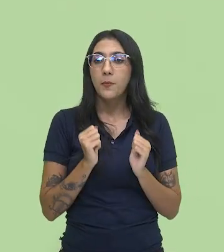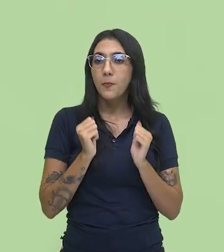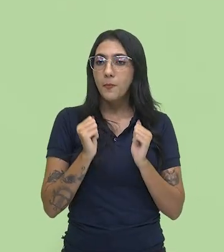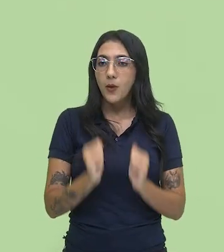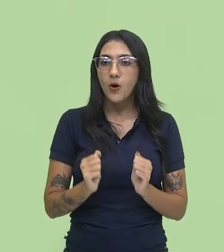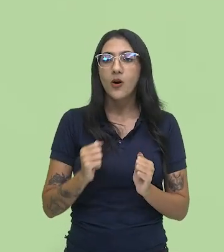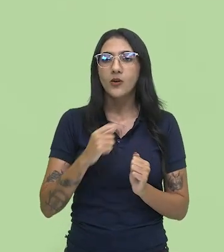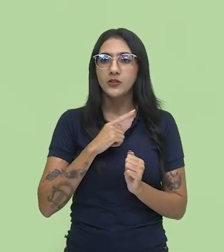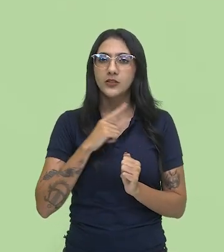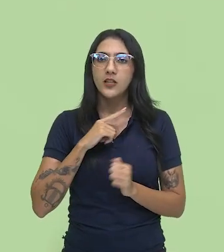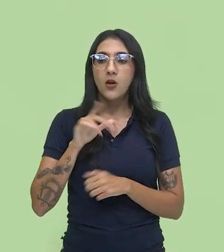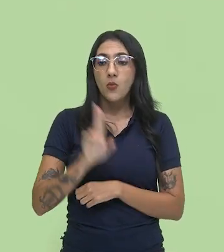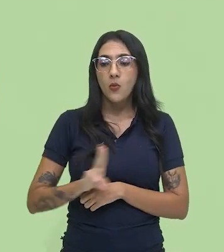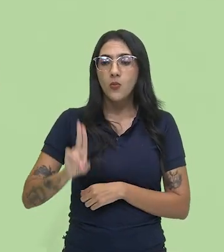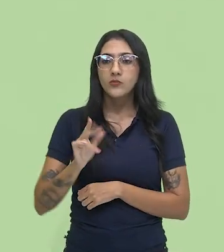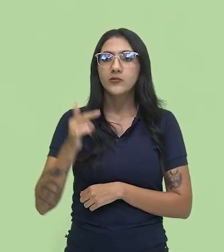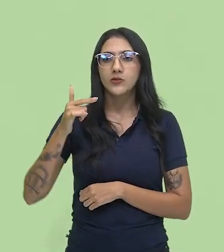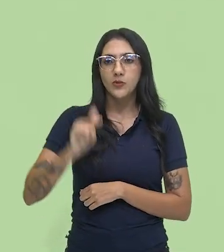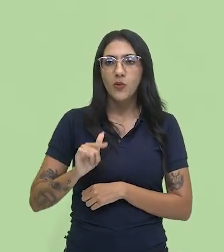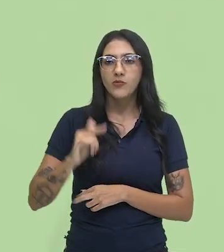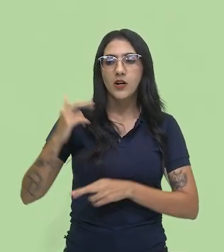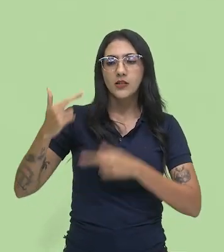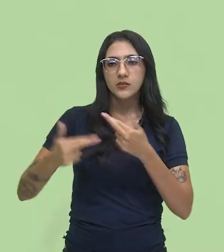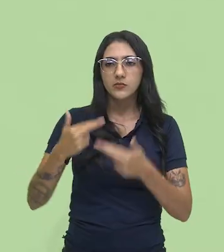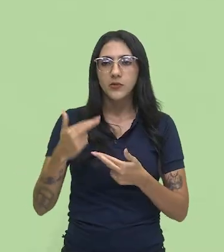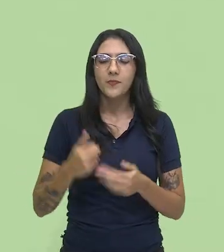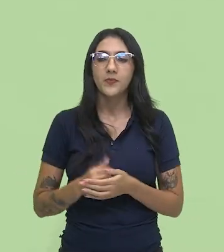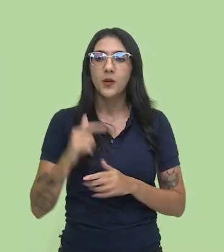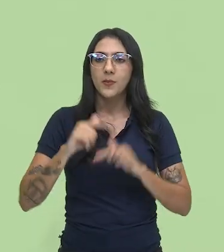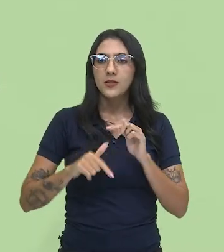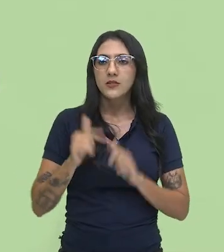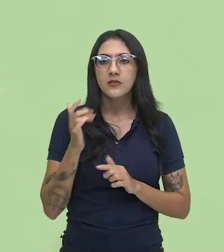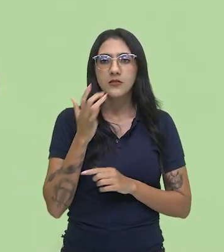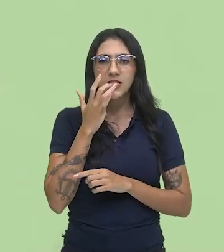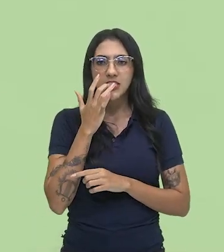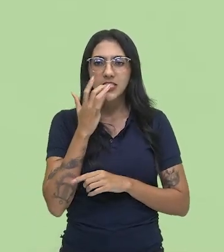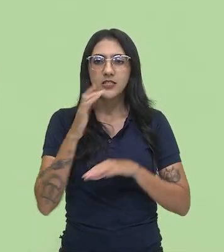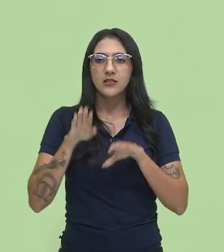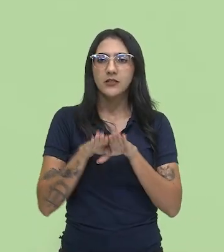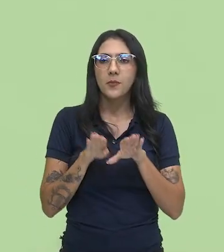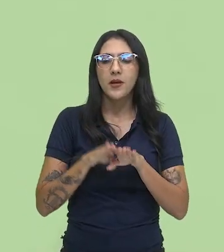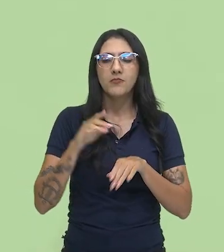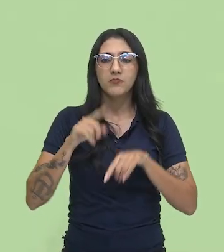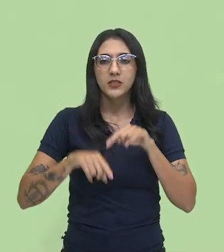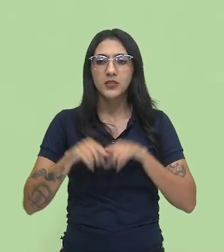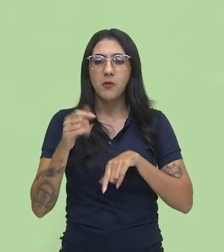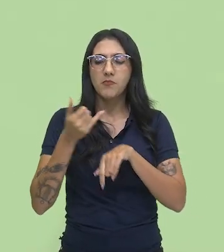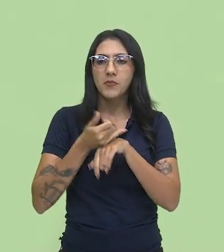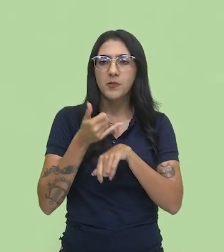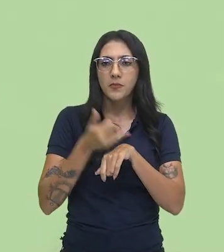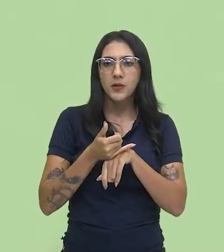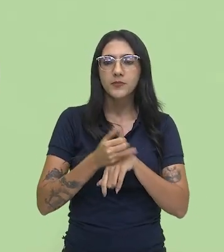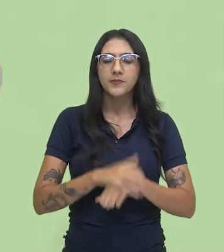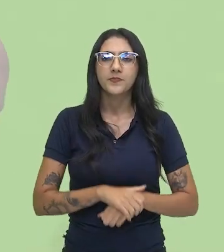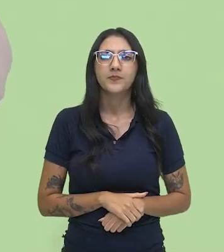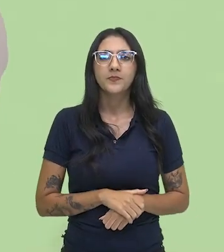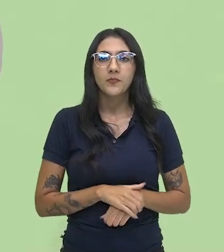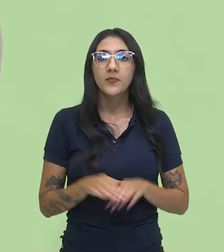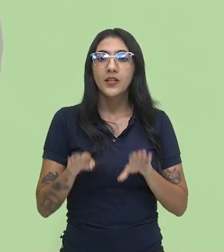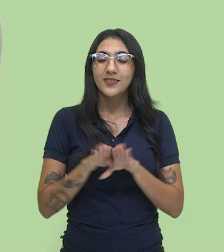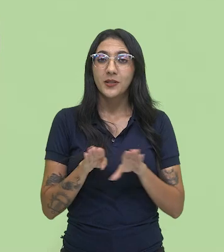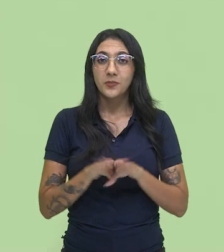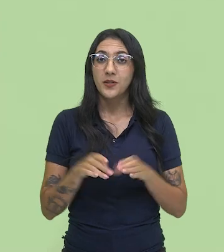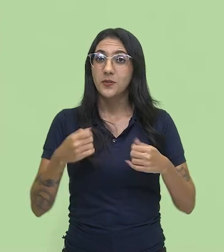pode ser reciclado, né? Os plásticos, os metais, mas também tem